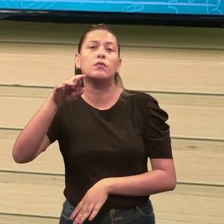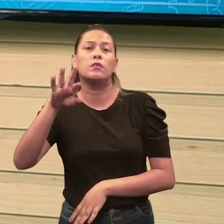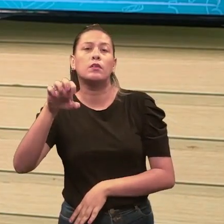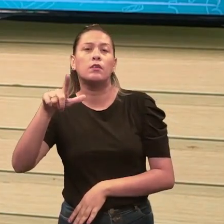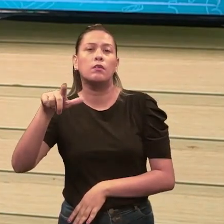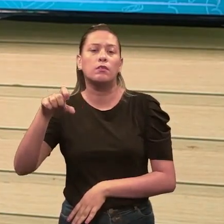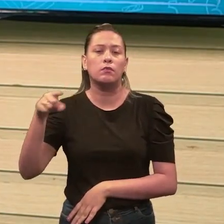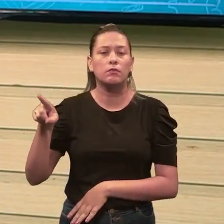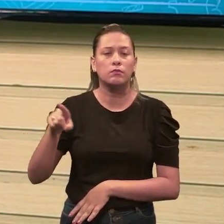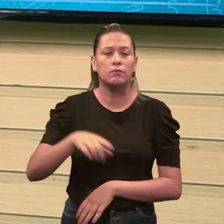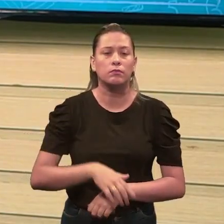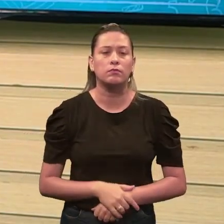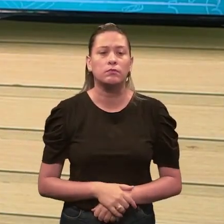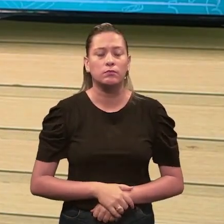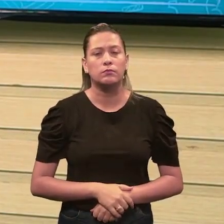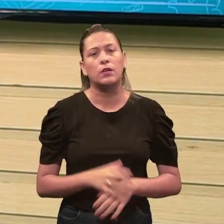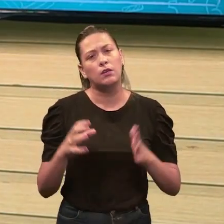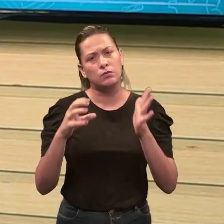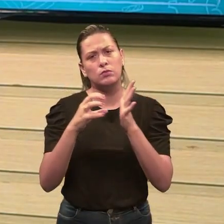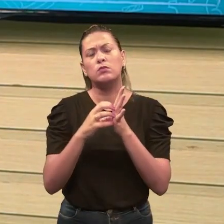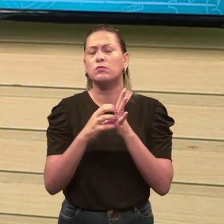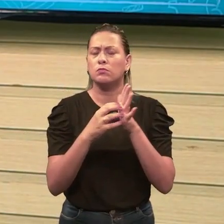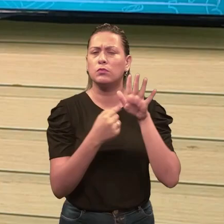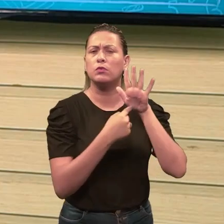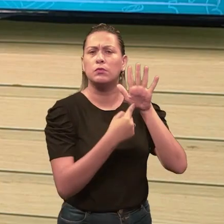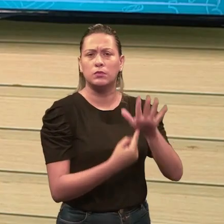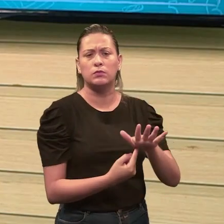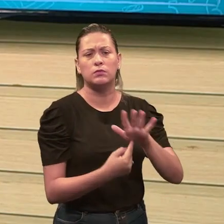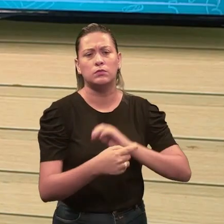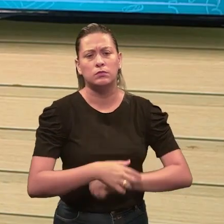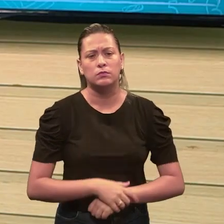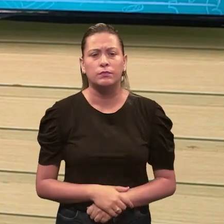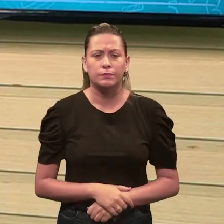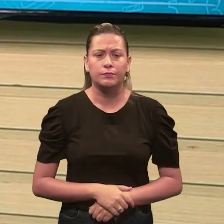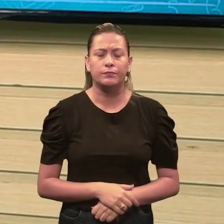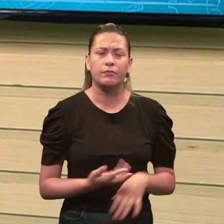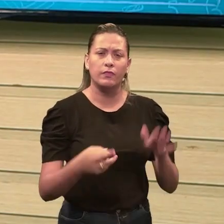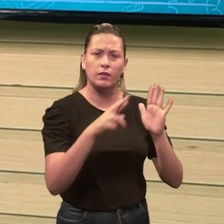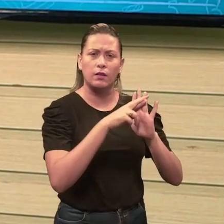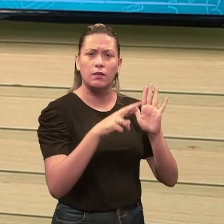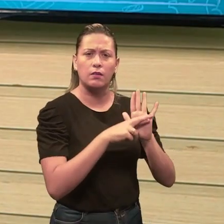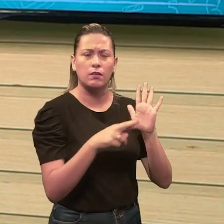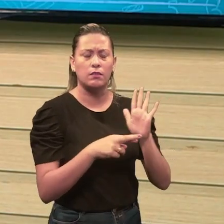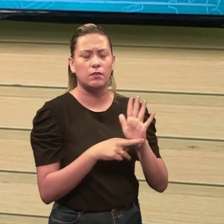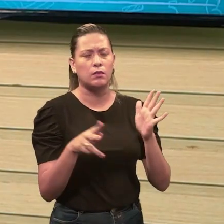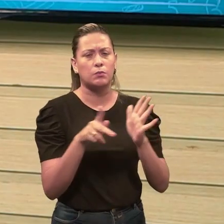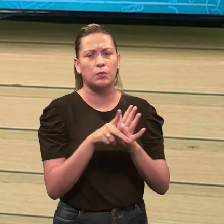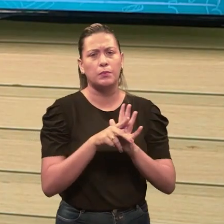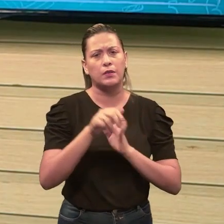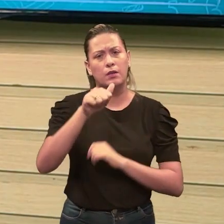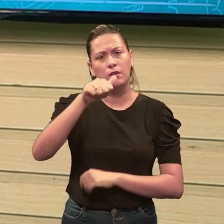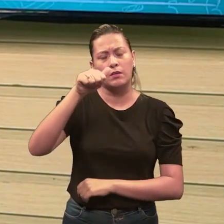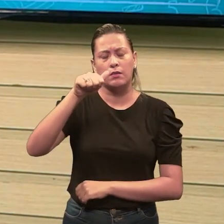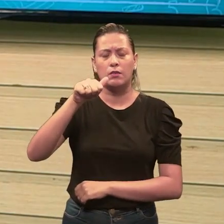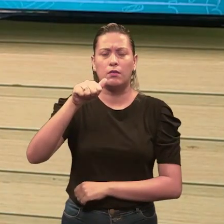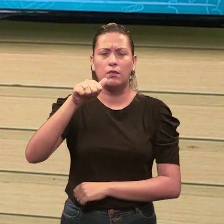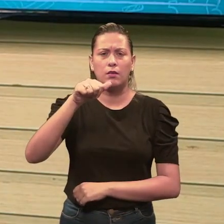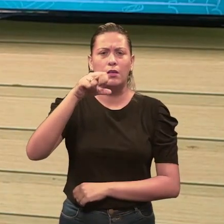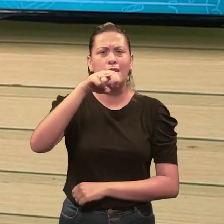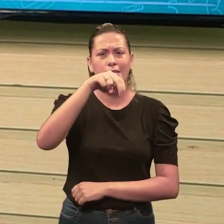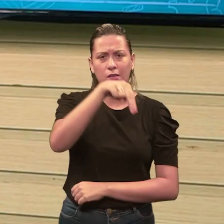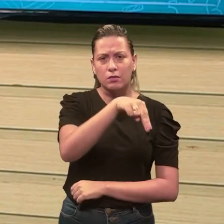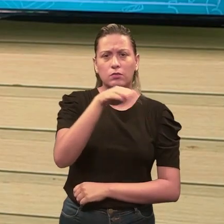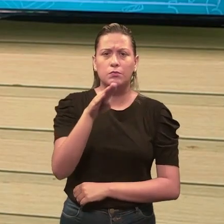relé, aqui é mais ou menos essa simbologia, que nada mais do que essas normas da NBR, elas